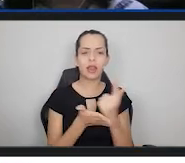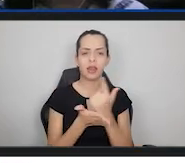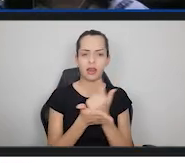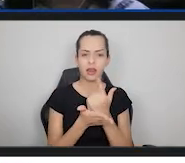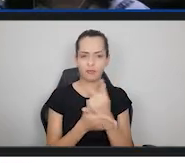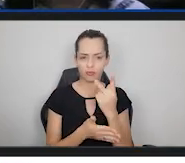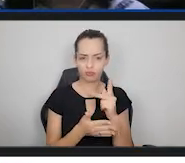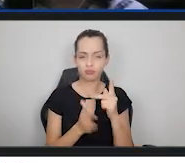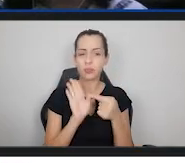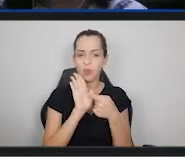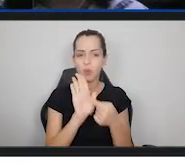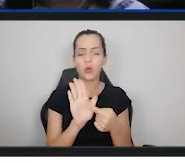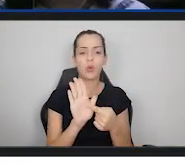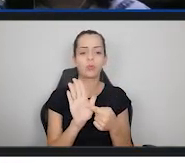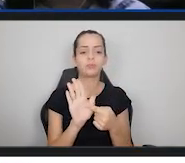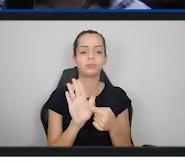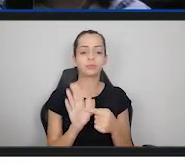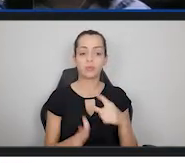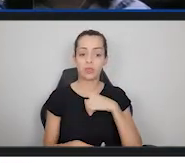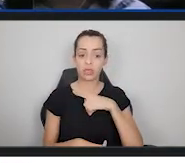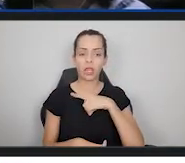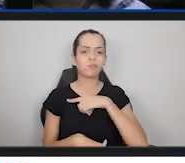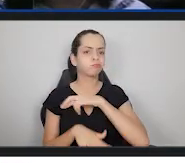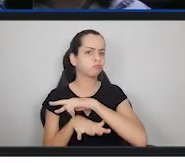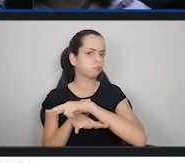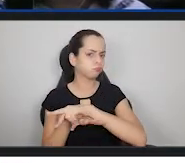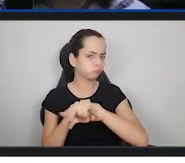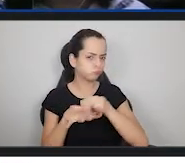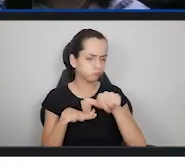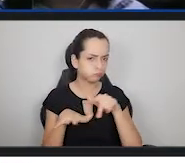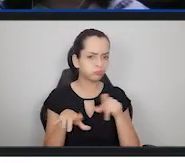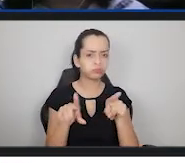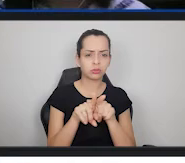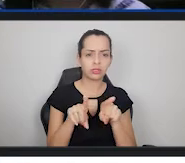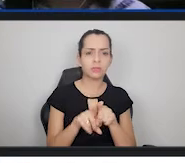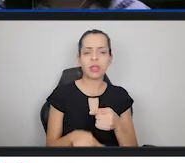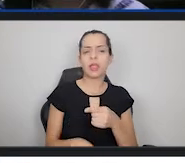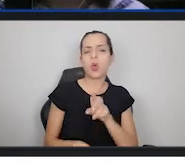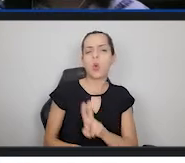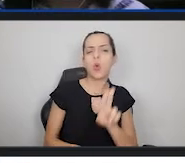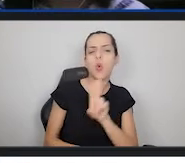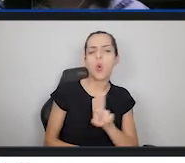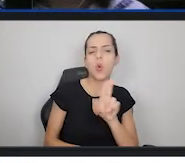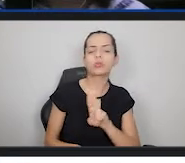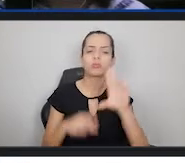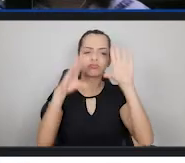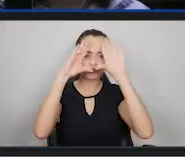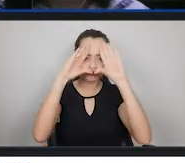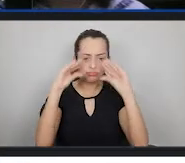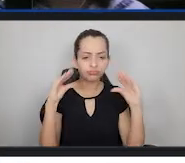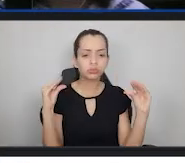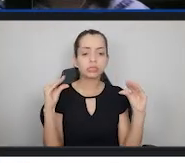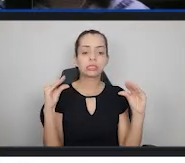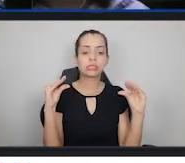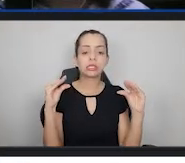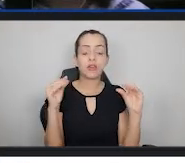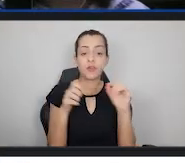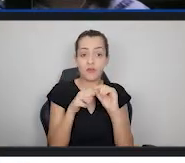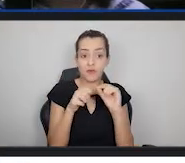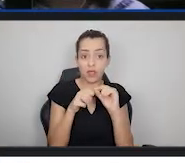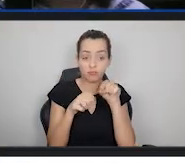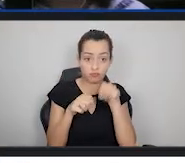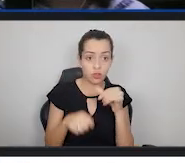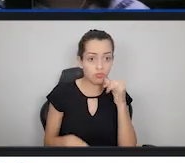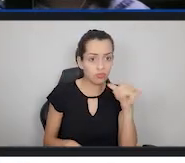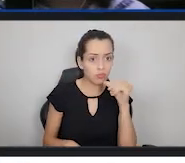livros dele, onde ele diz o seguinte, que a multiplicidade de aplicações e a comodidade da sua utilização tornaram-na